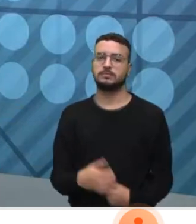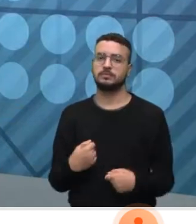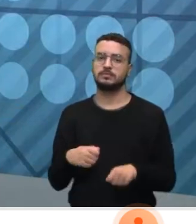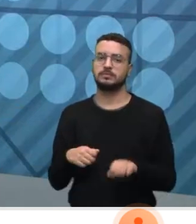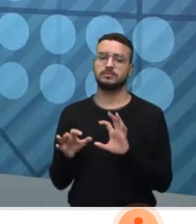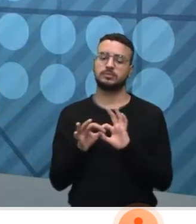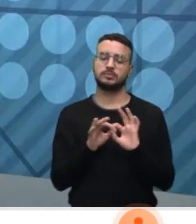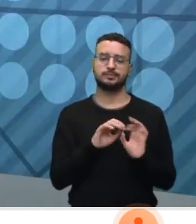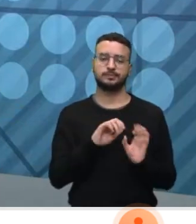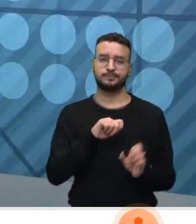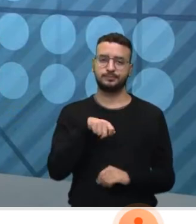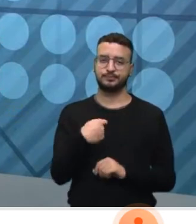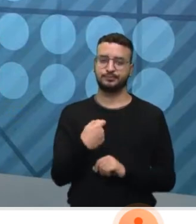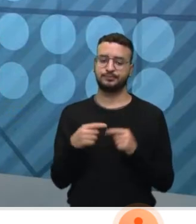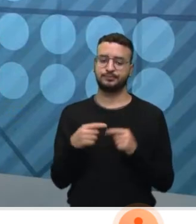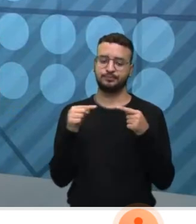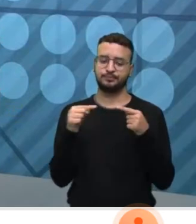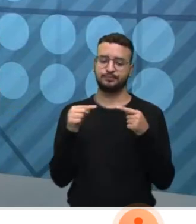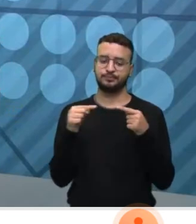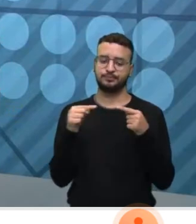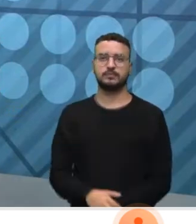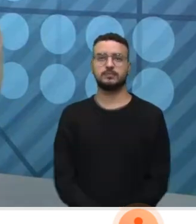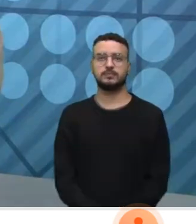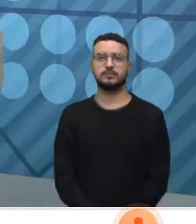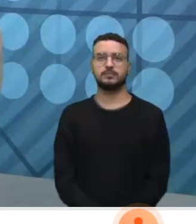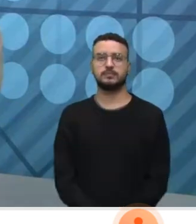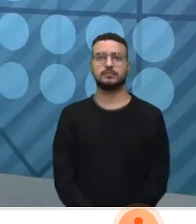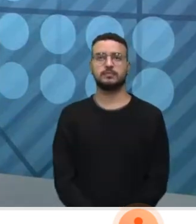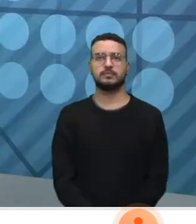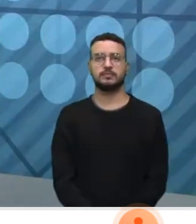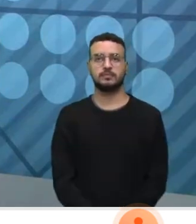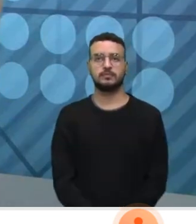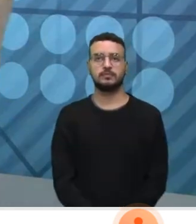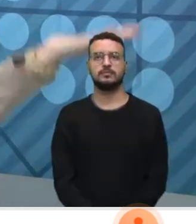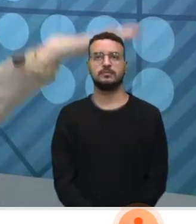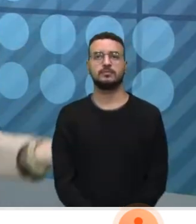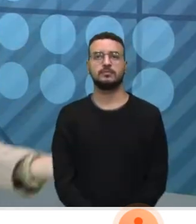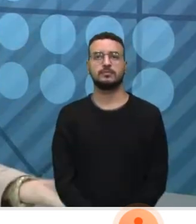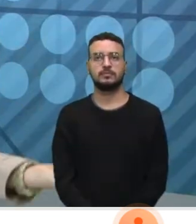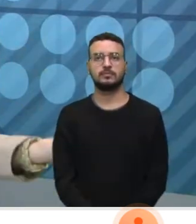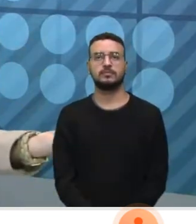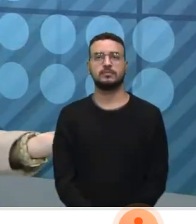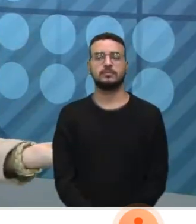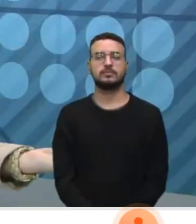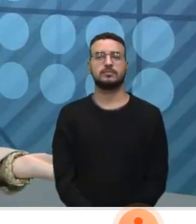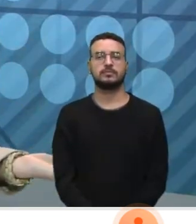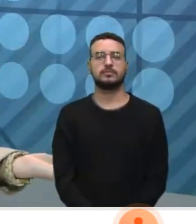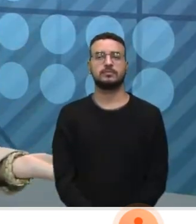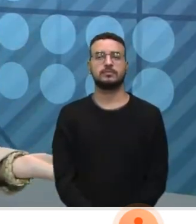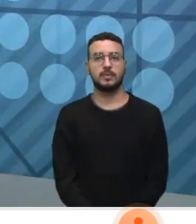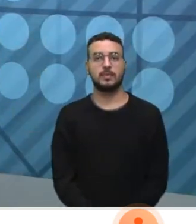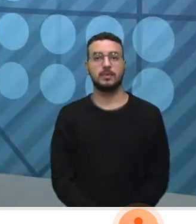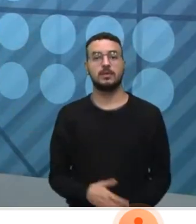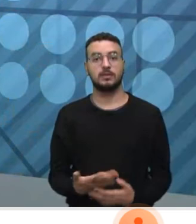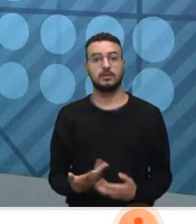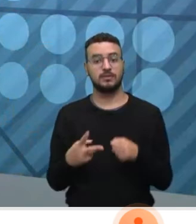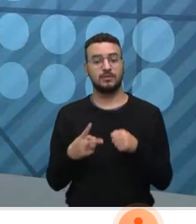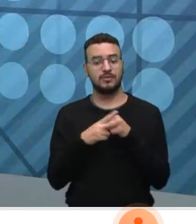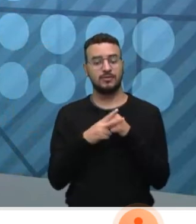Ou com uma faquinha, com machado. Cortamos a árvore. Então, os